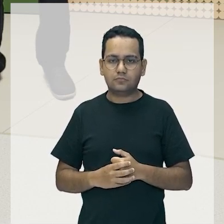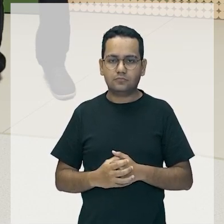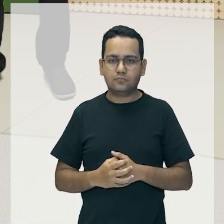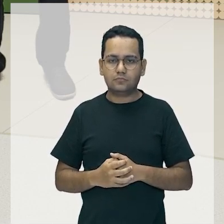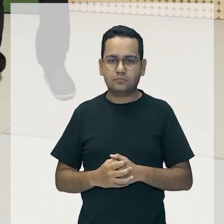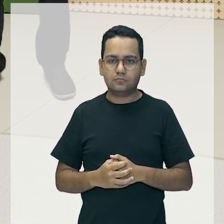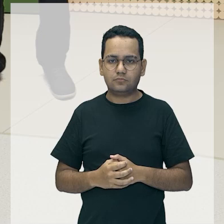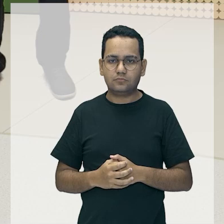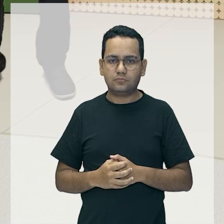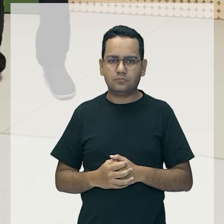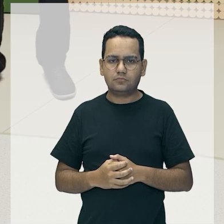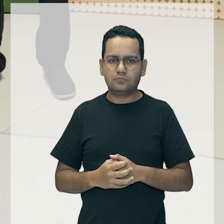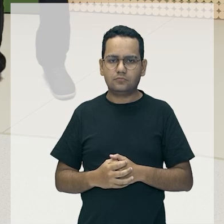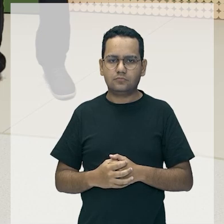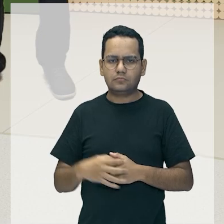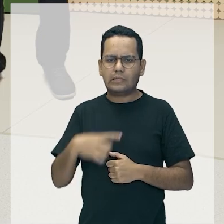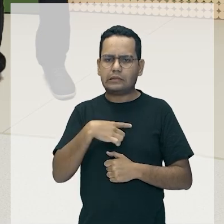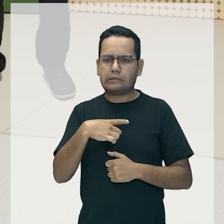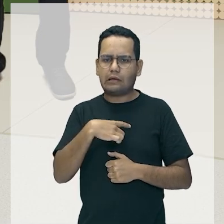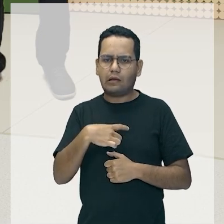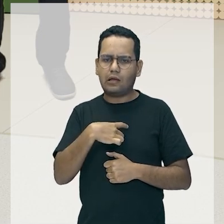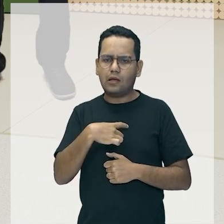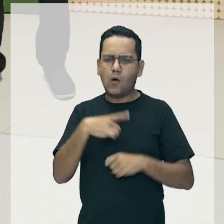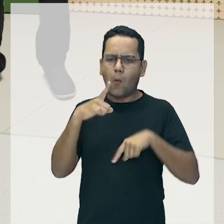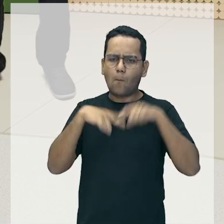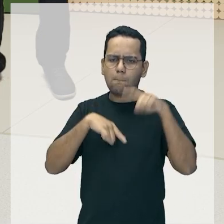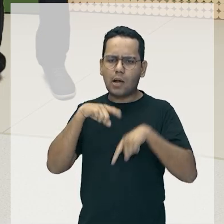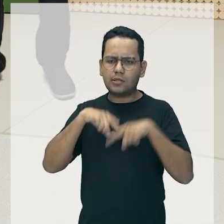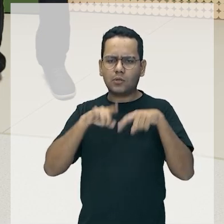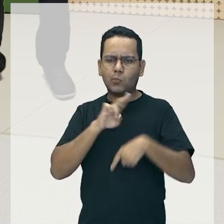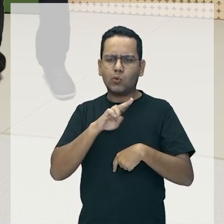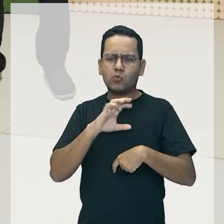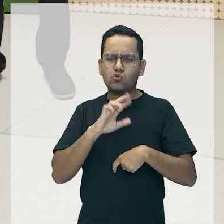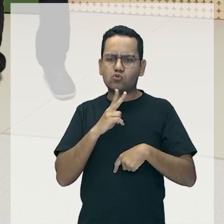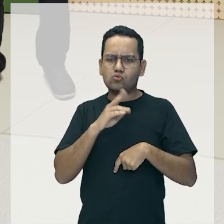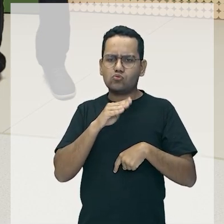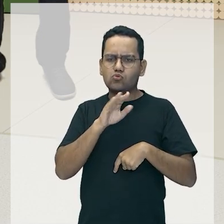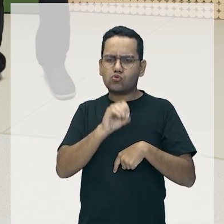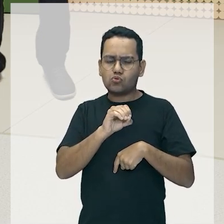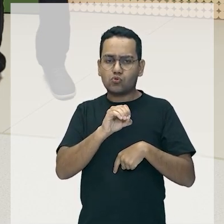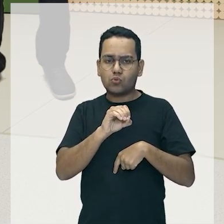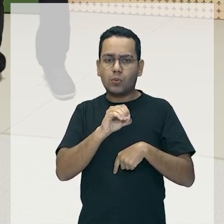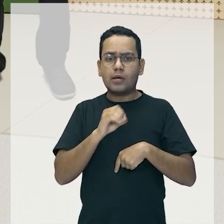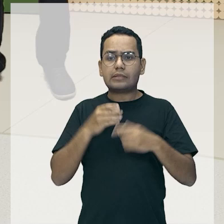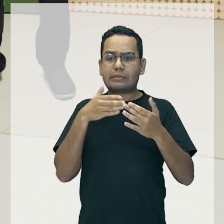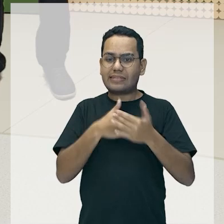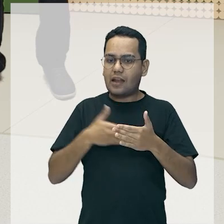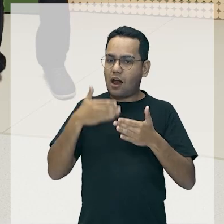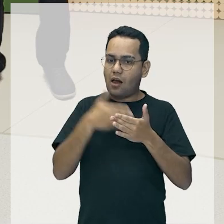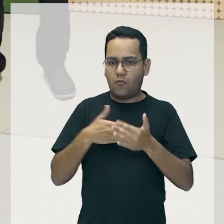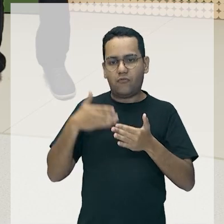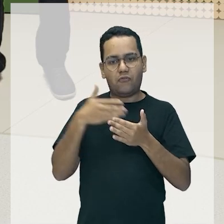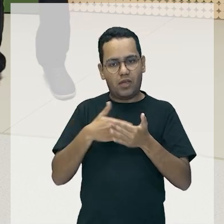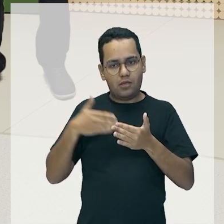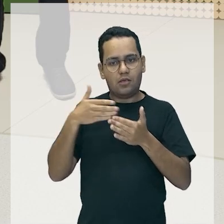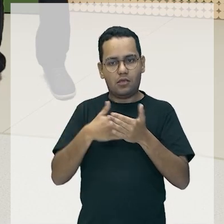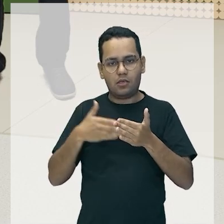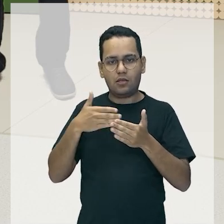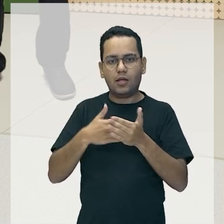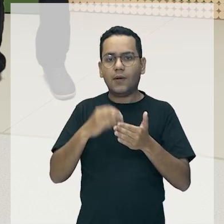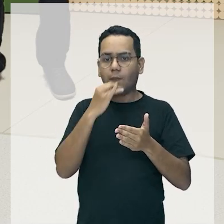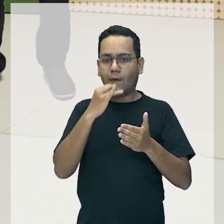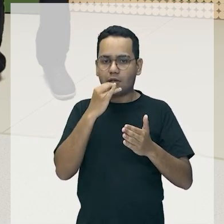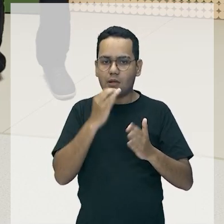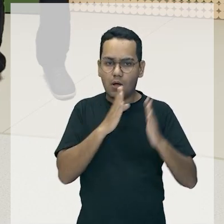como se fosse uma camada de chumbo que impede que os nêutrons eles passem para as outras